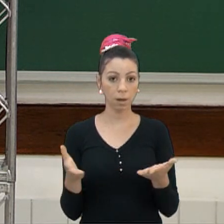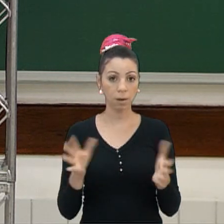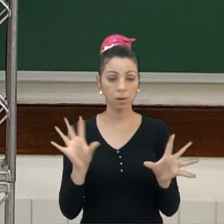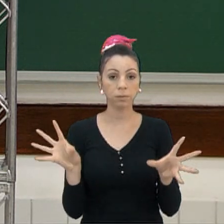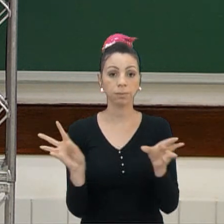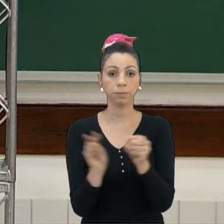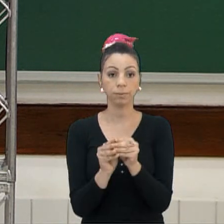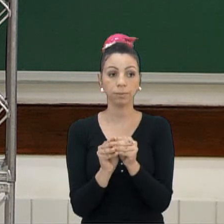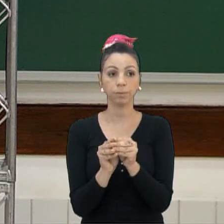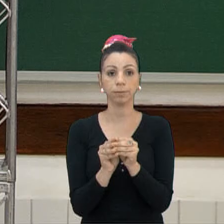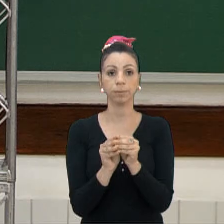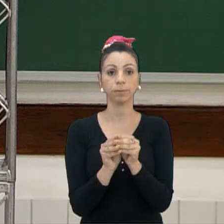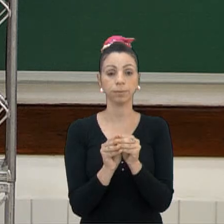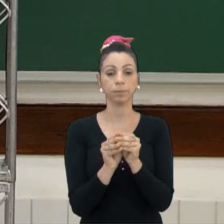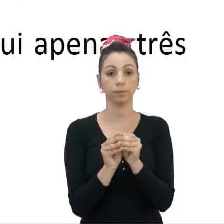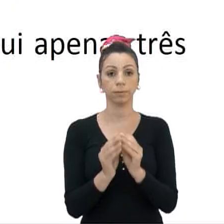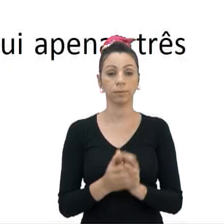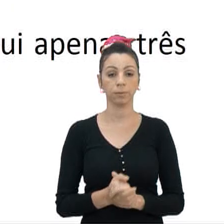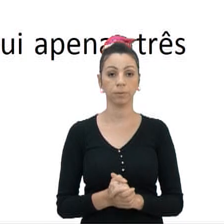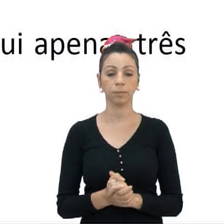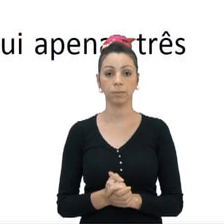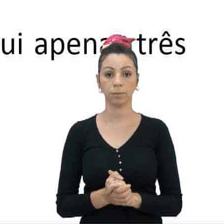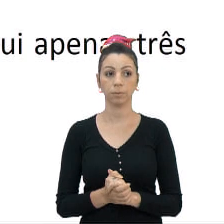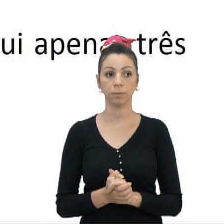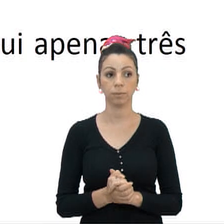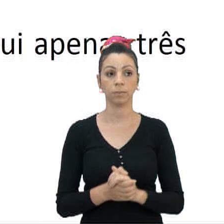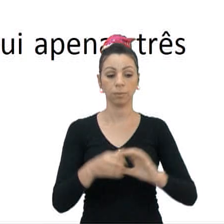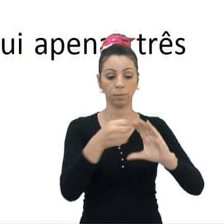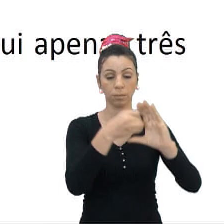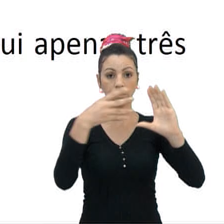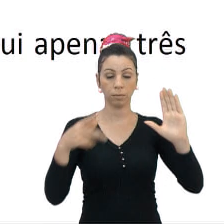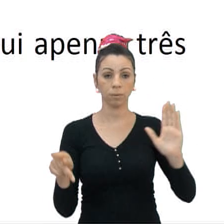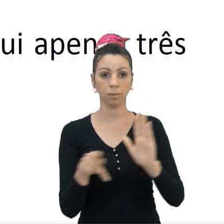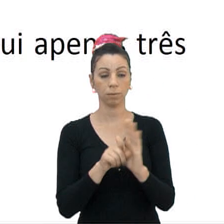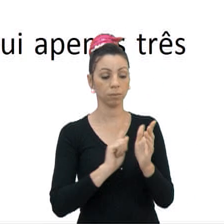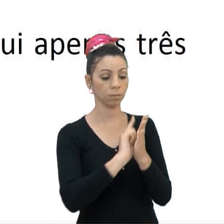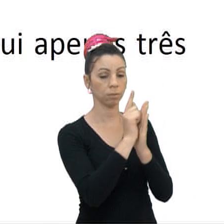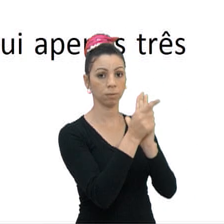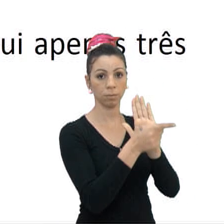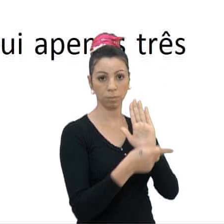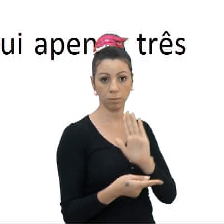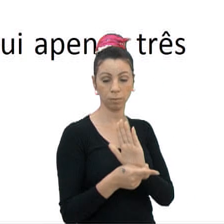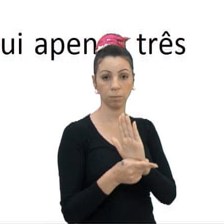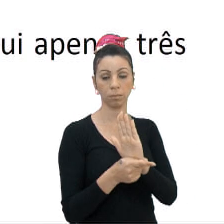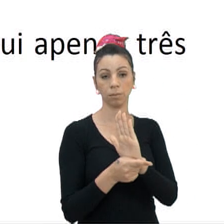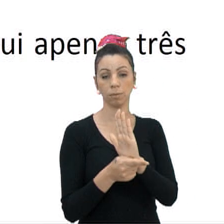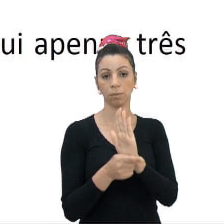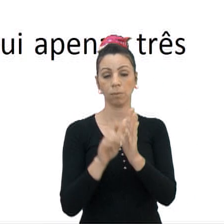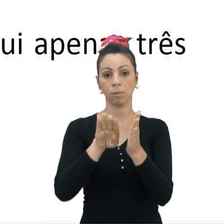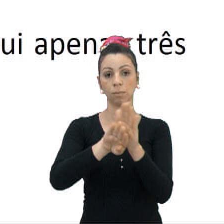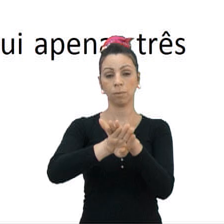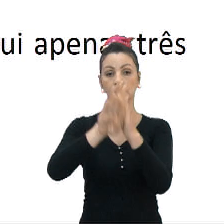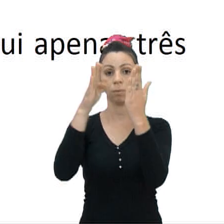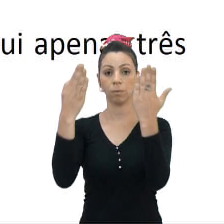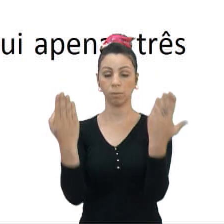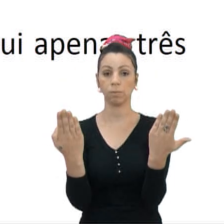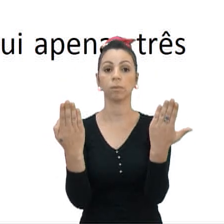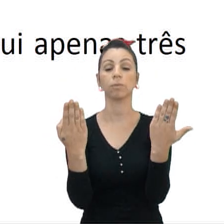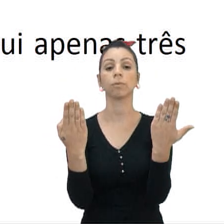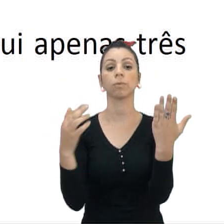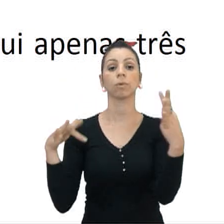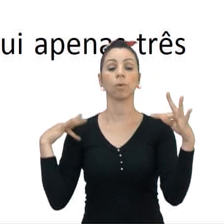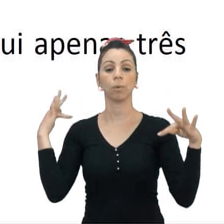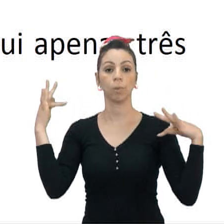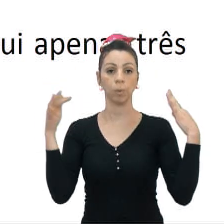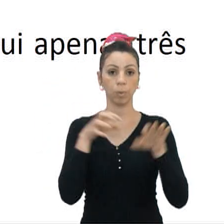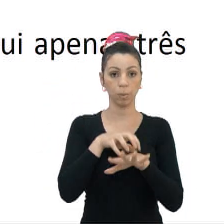o que nós vimos hoje, olha lá, reforçamos as características do gênero folheto turístico. Essas características é interessante que